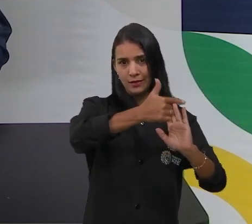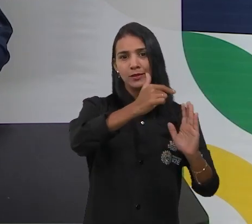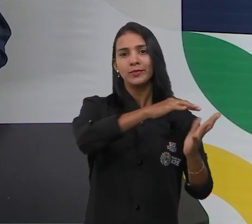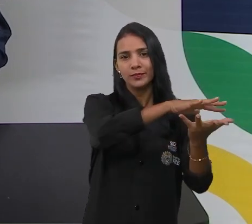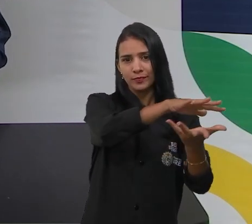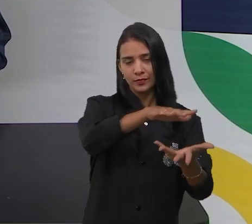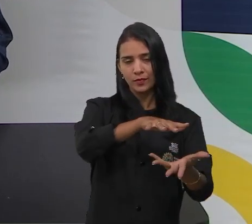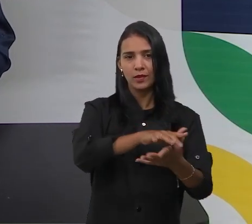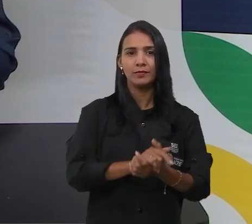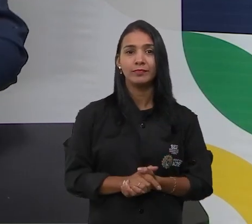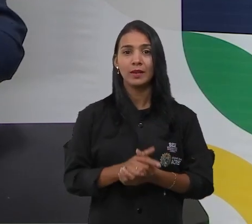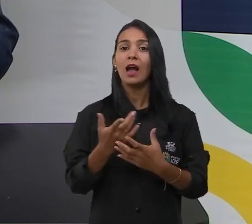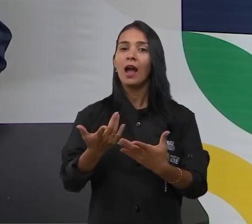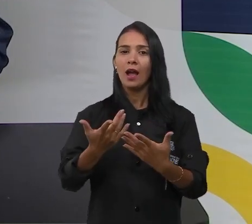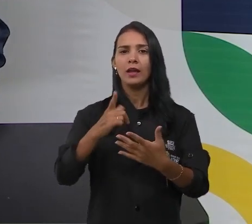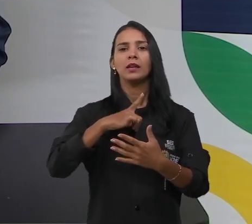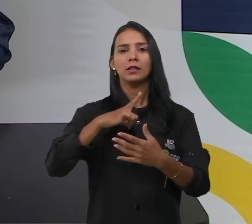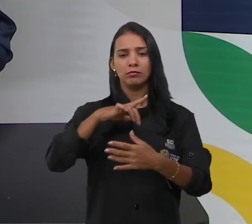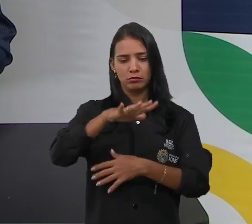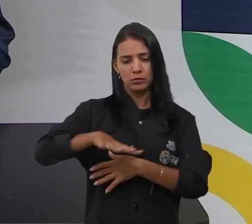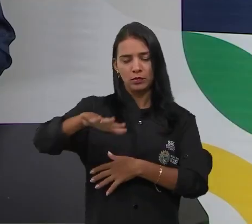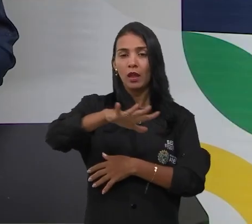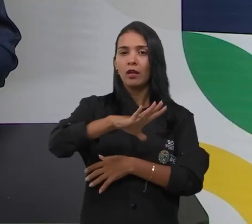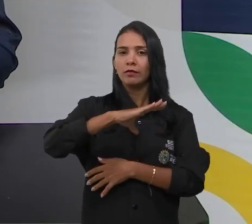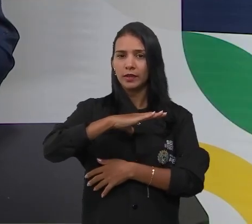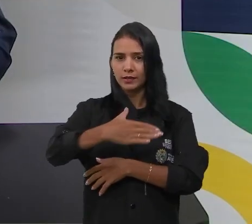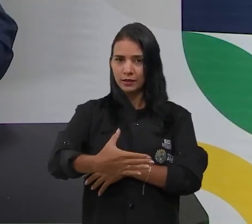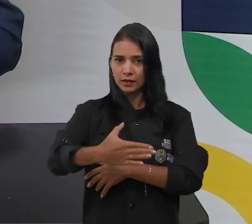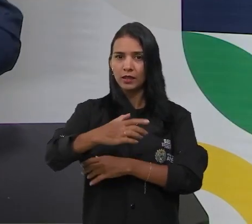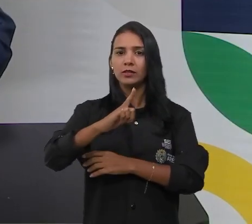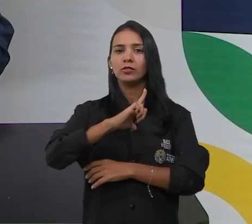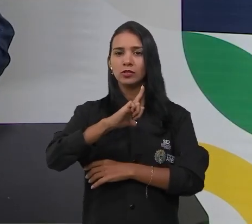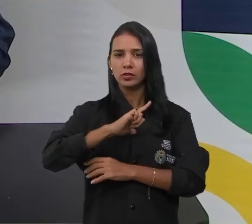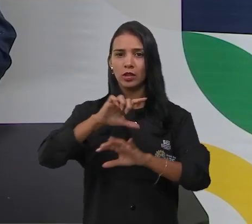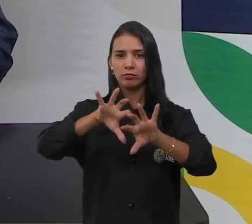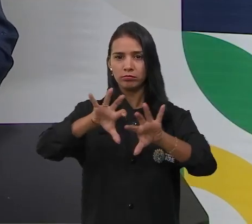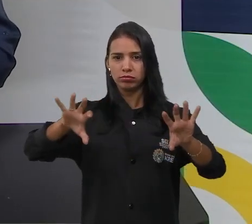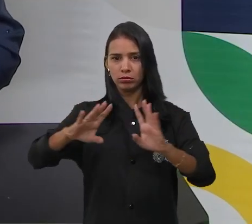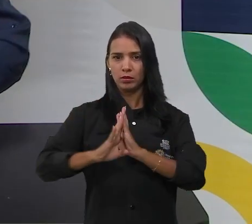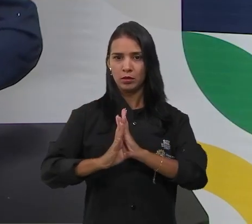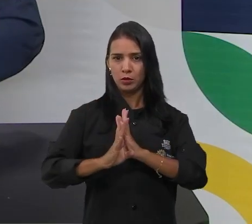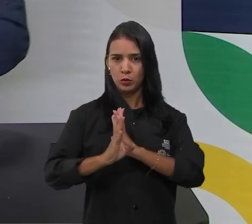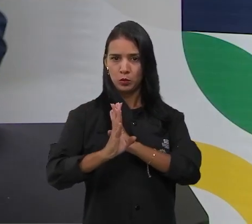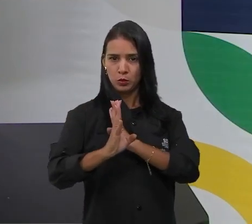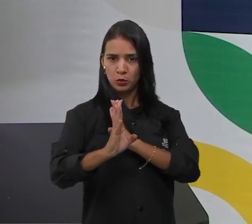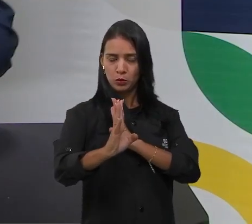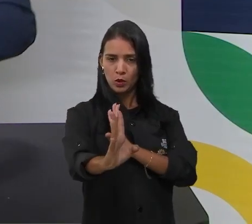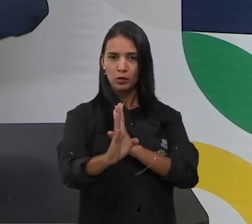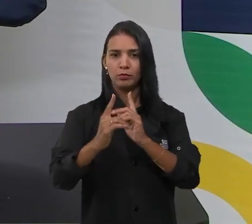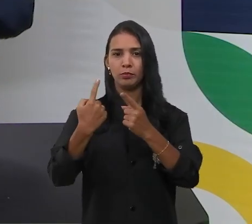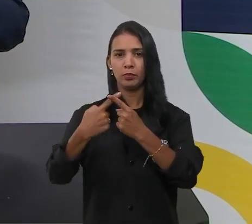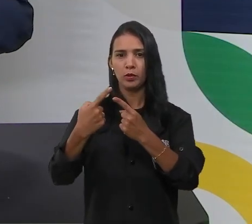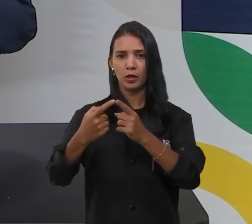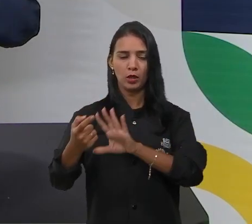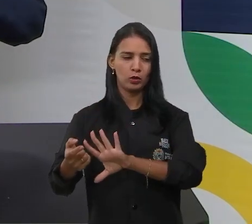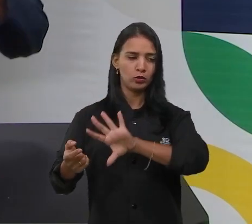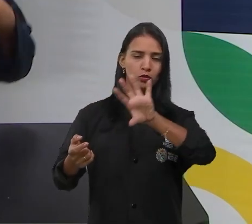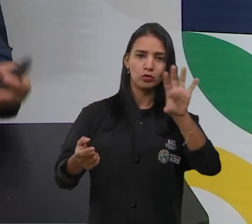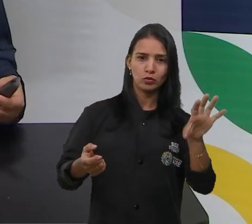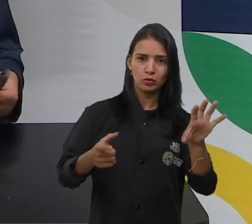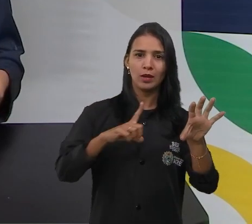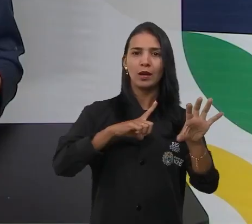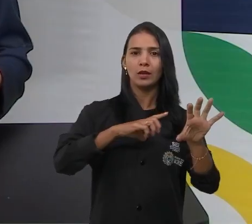dividida através de um muro. Sim, um muro passava sobre a cidade, e de um lado nós tínhamos o